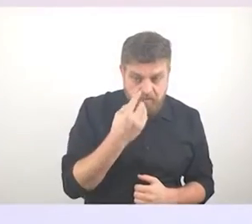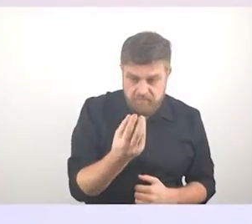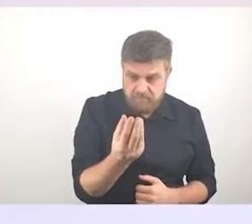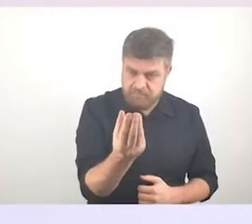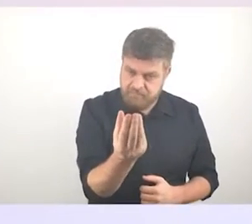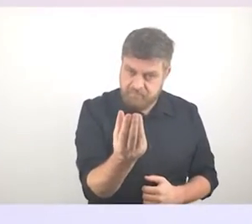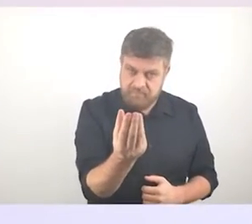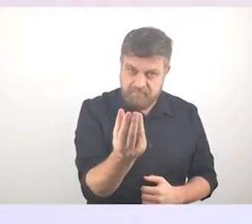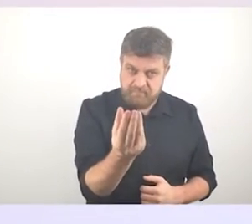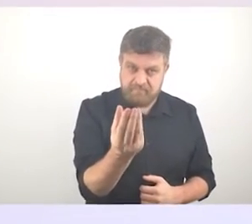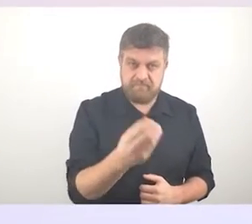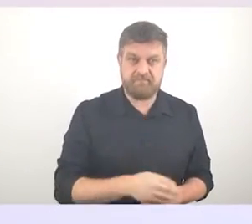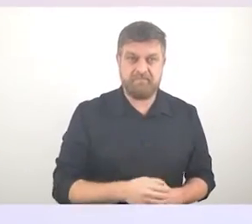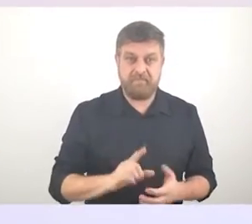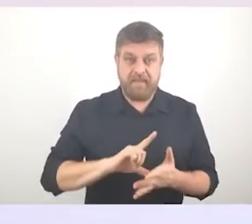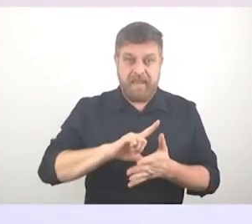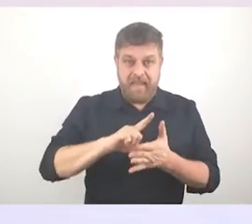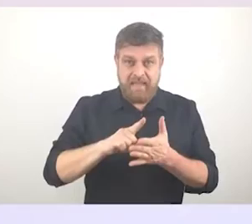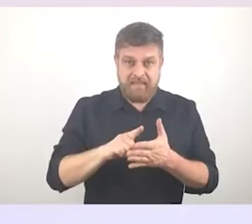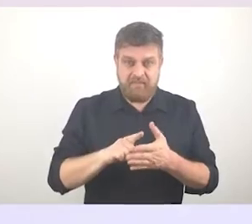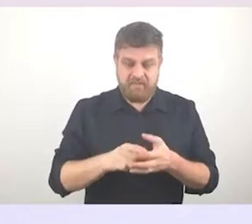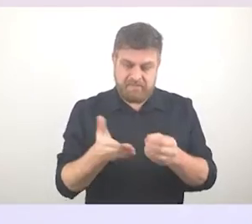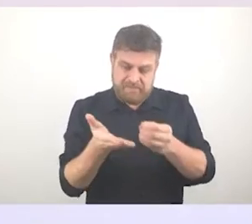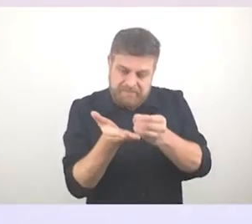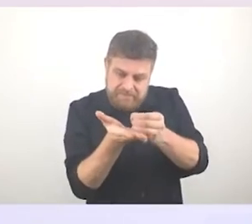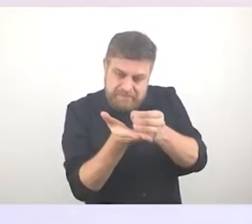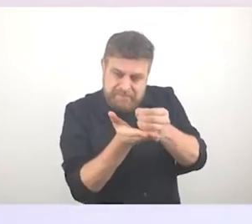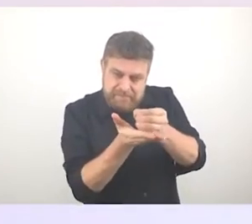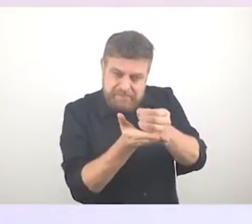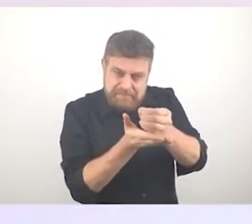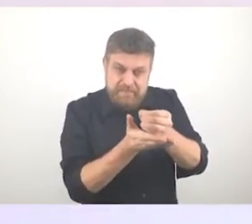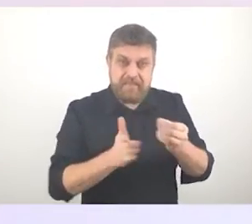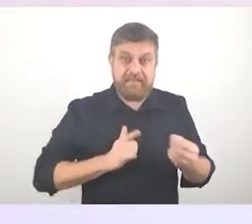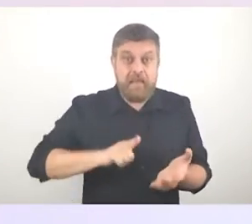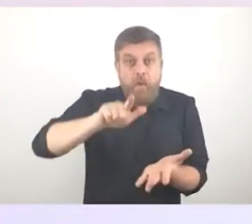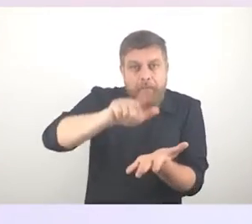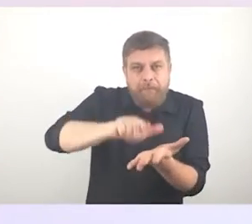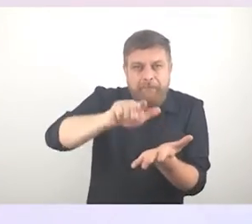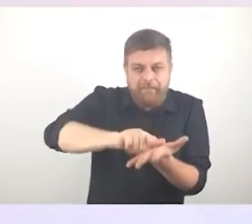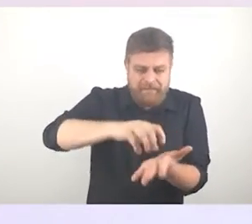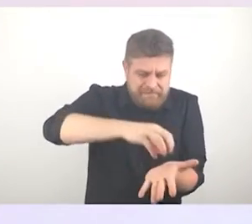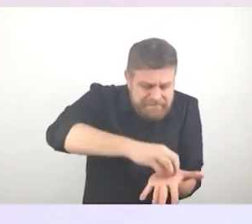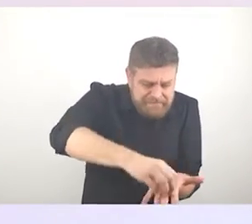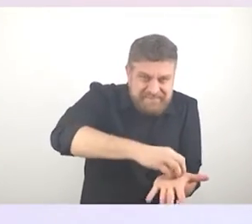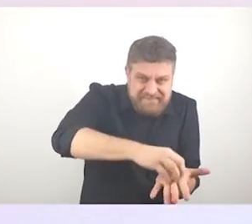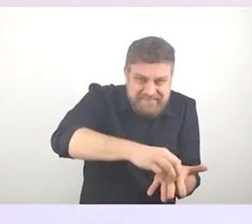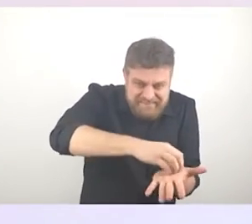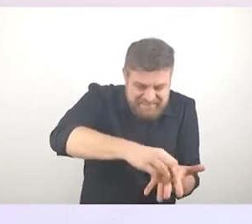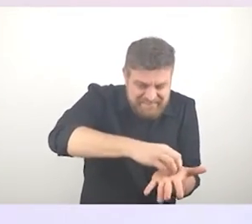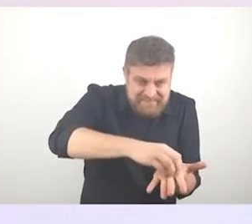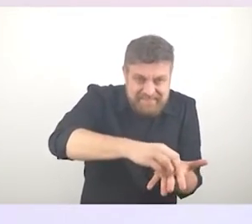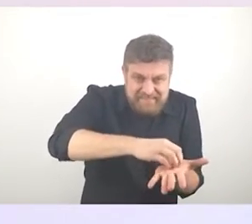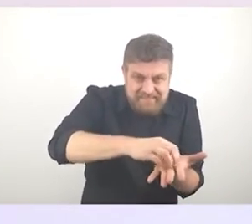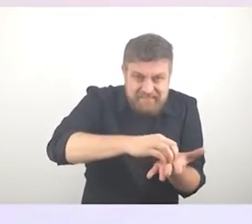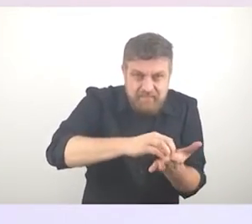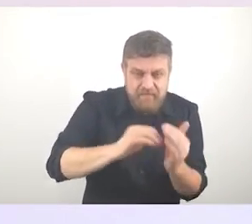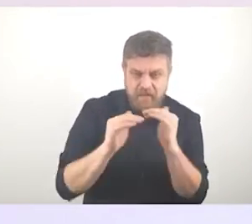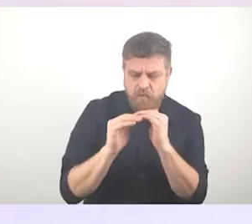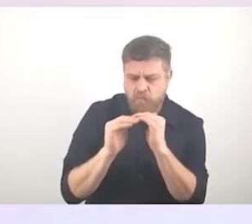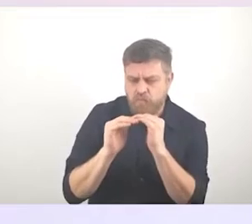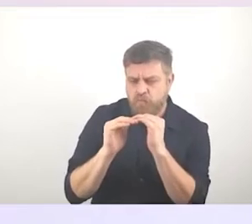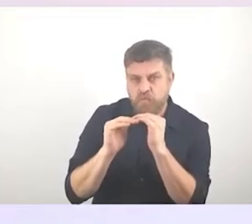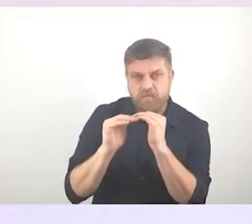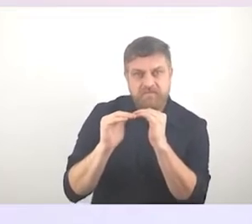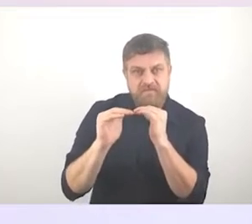Bom, ficou assim. Depois de serrado, a gente passa uma lixa para